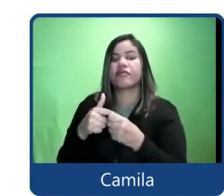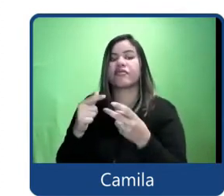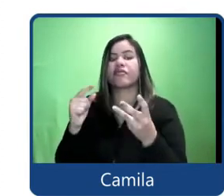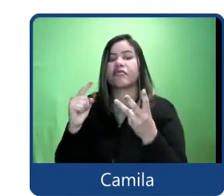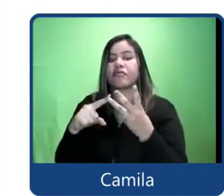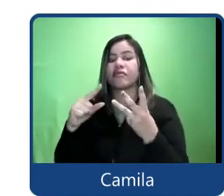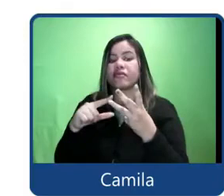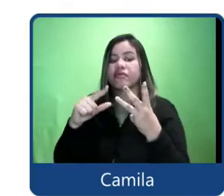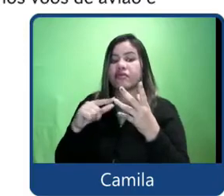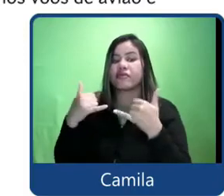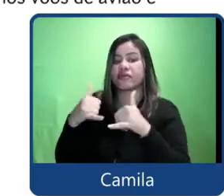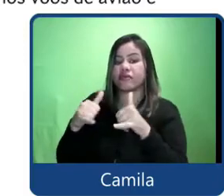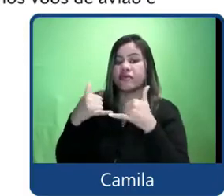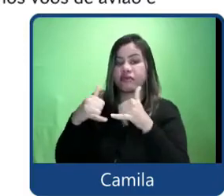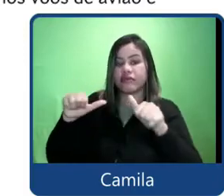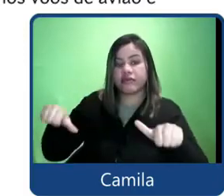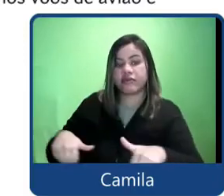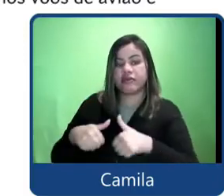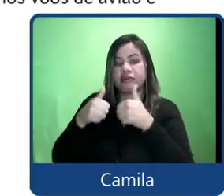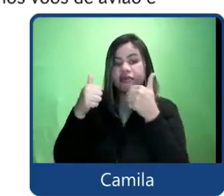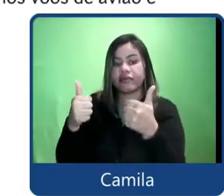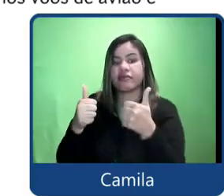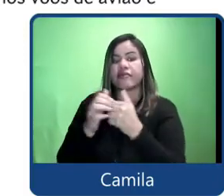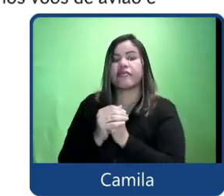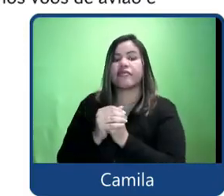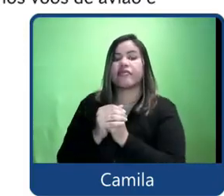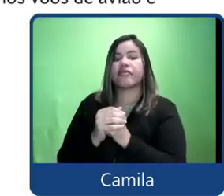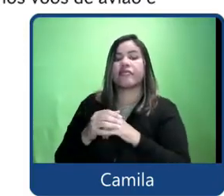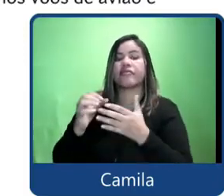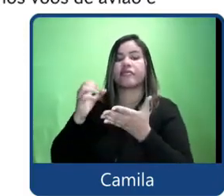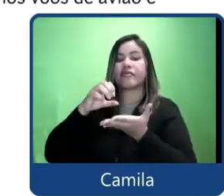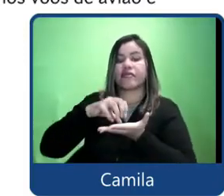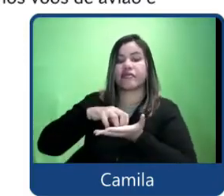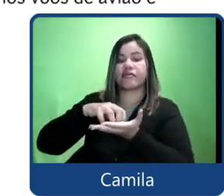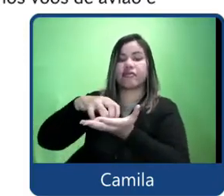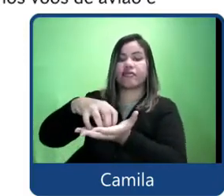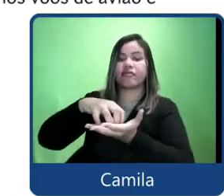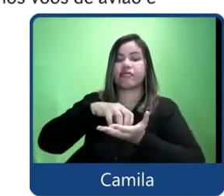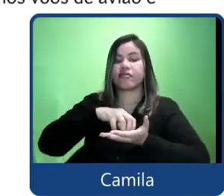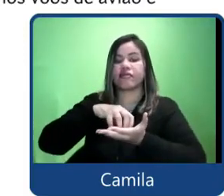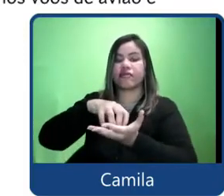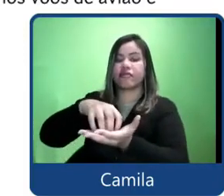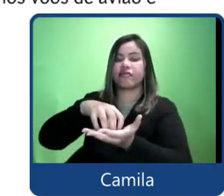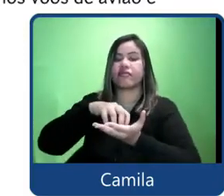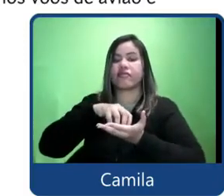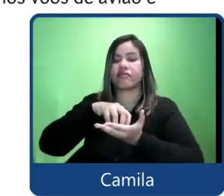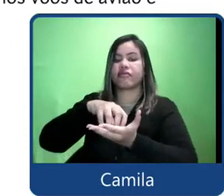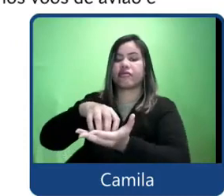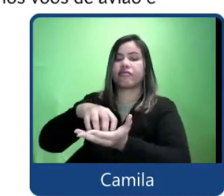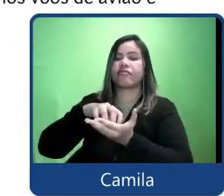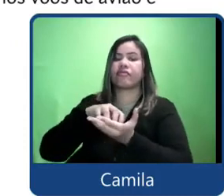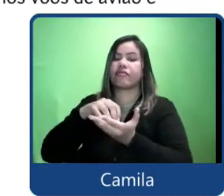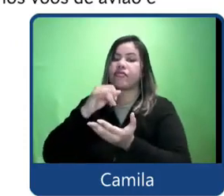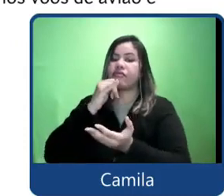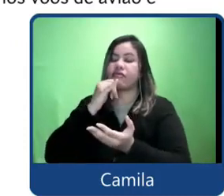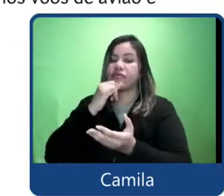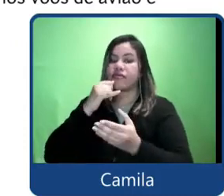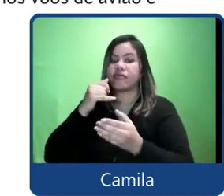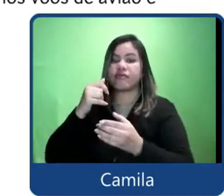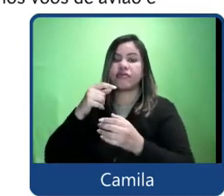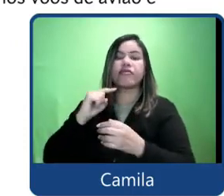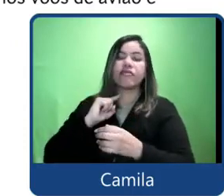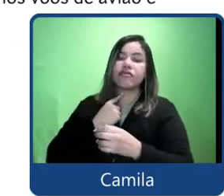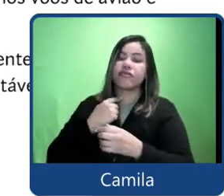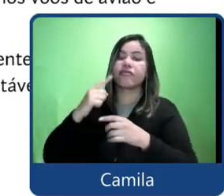eficiência energética, promover o transporte público e também formas de mobilidade menos poluentes,